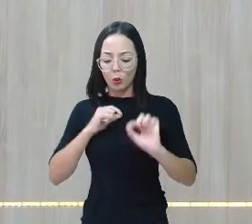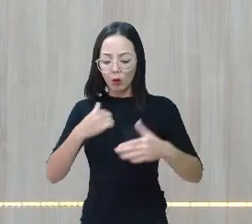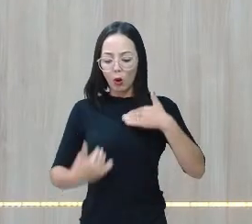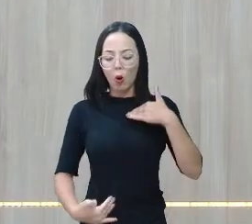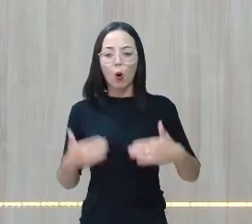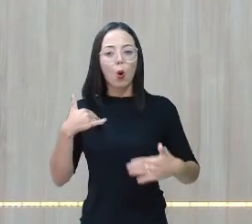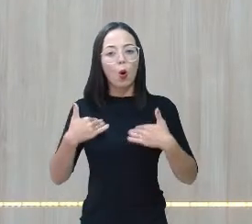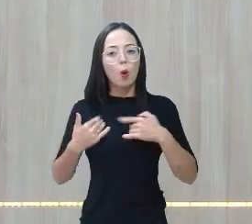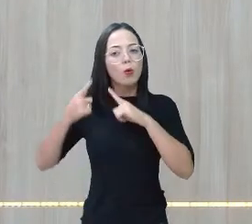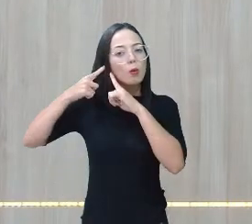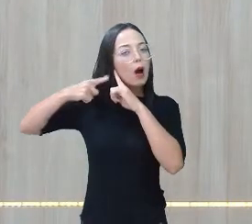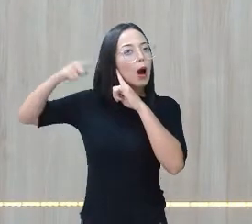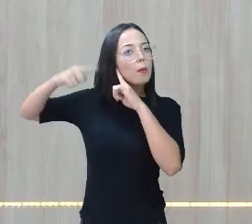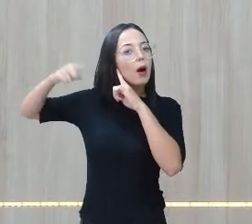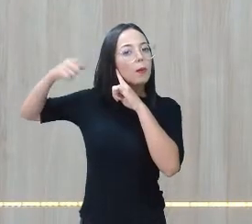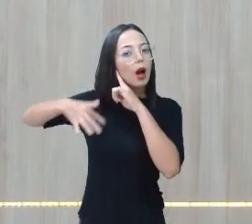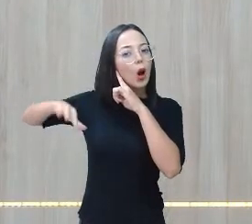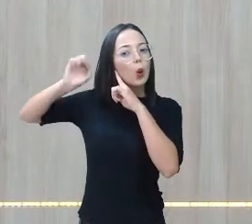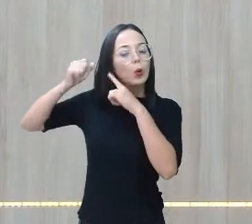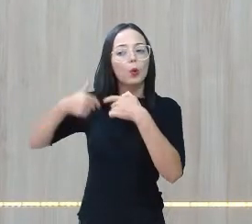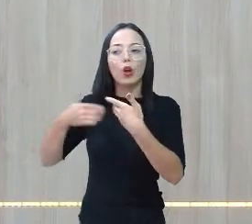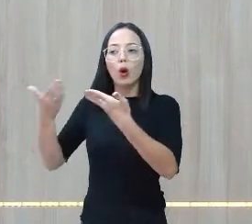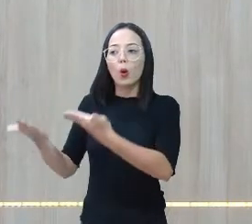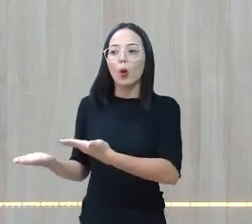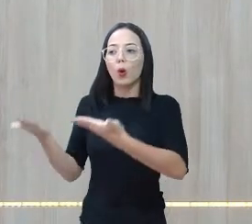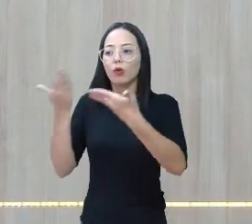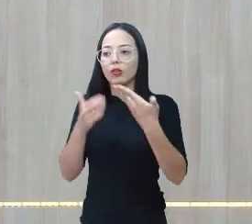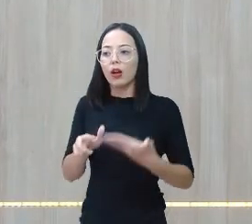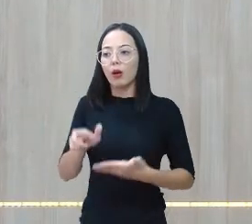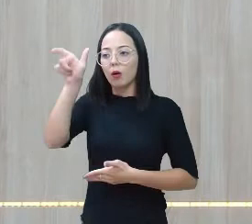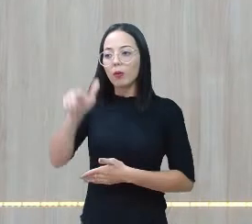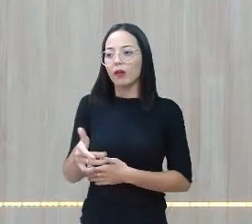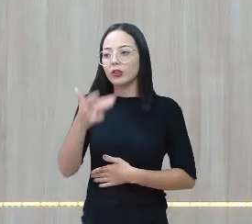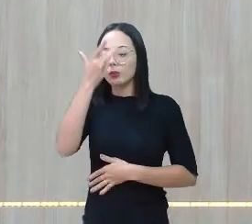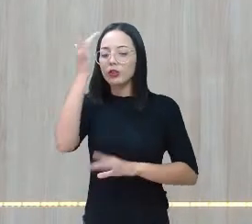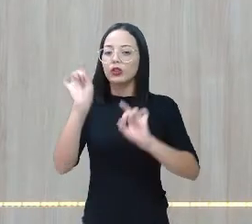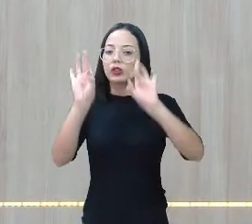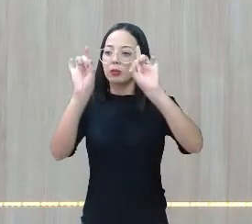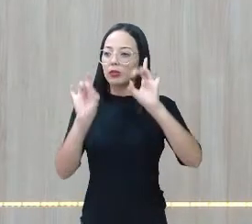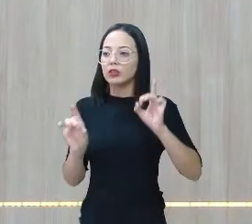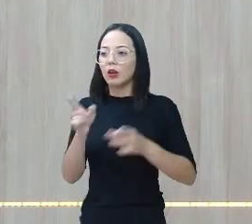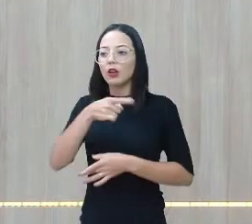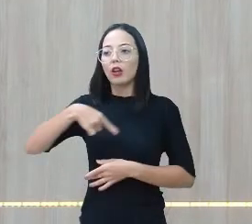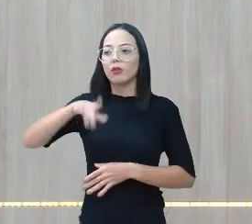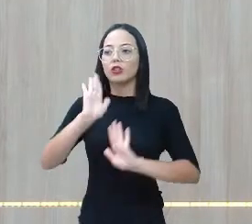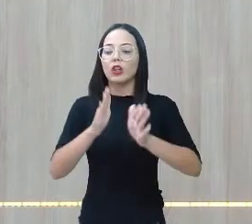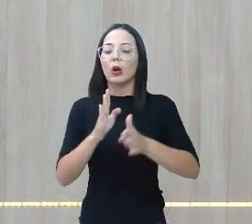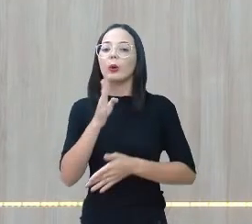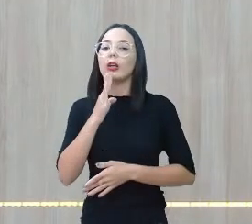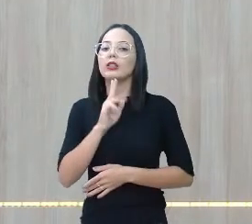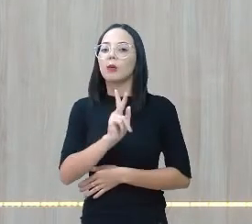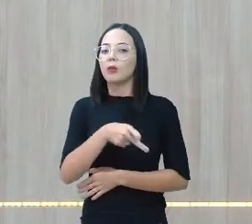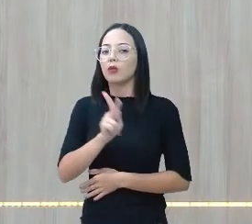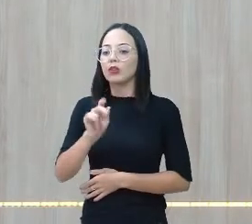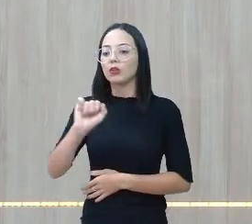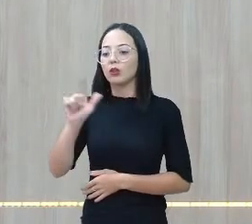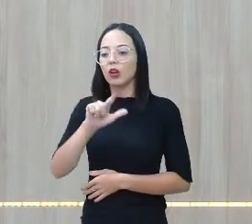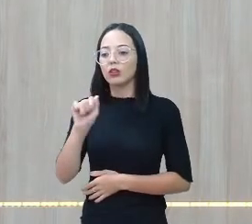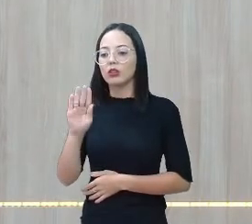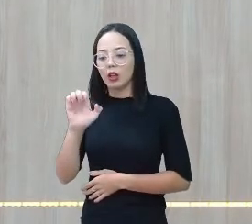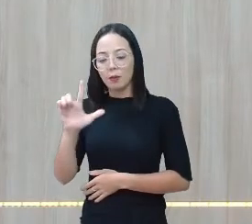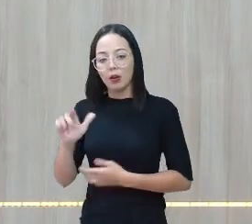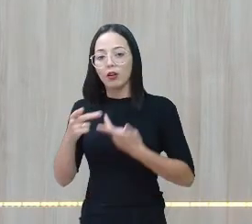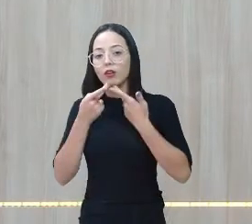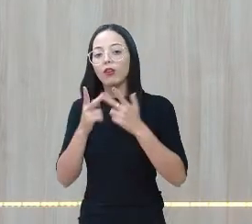de som pelo nosso corpo, eu convidei uma convidada bem especial que vocês conhecem, a professora Isabel, que vai falar um